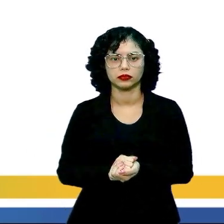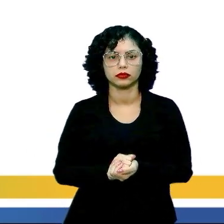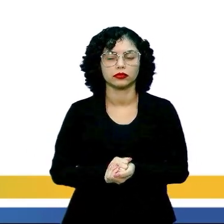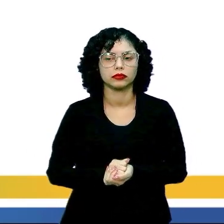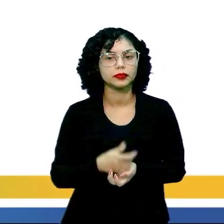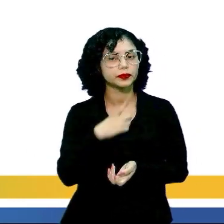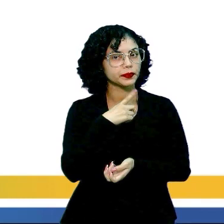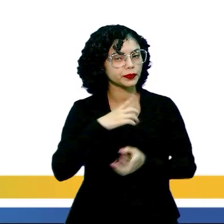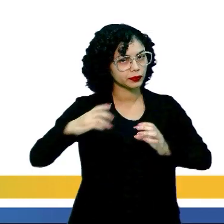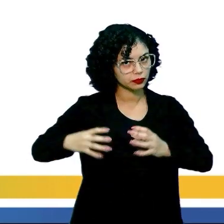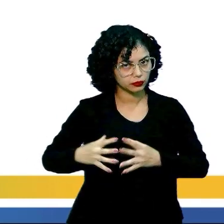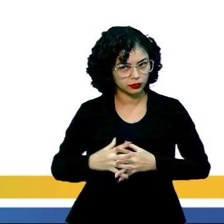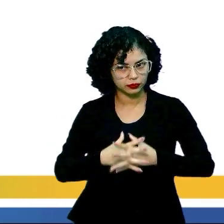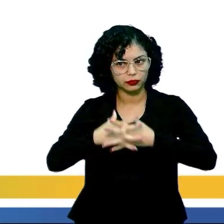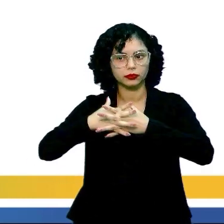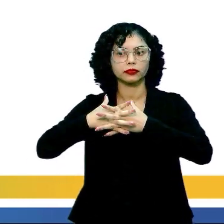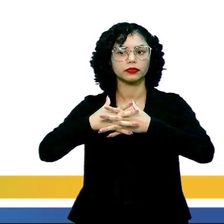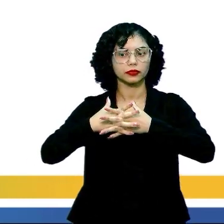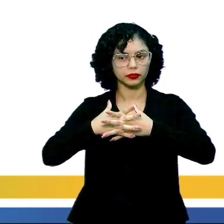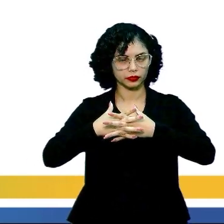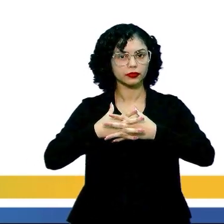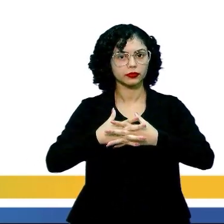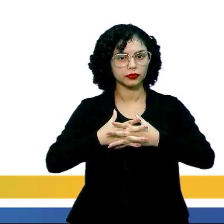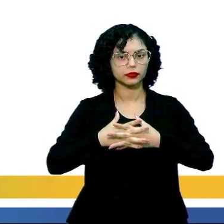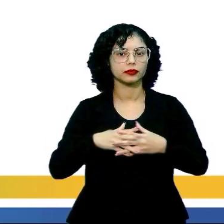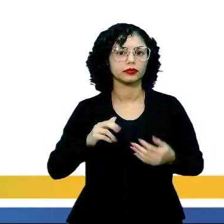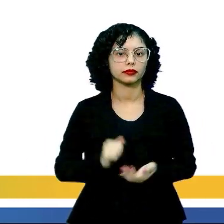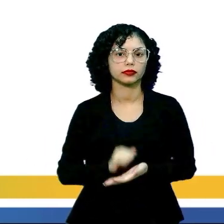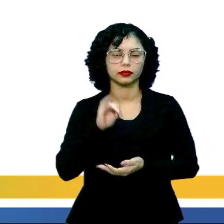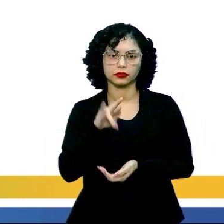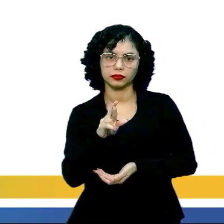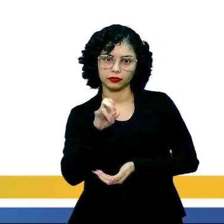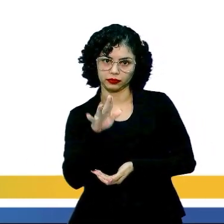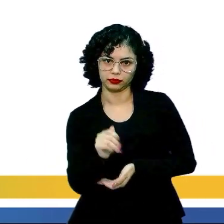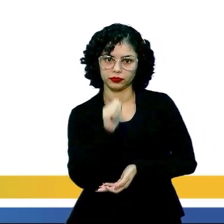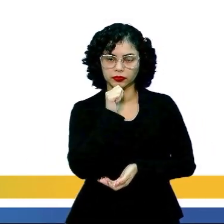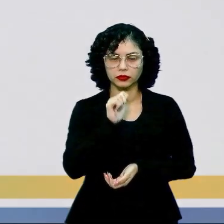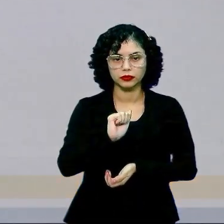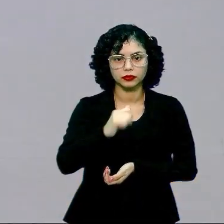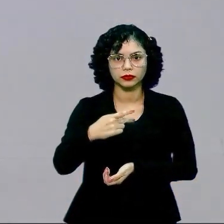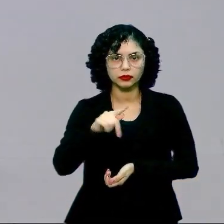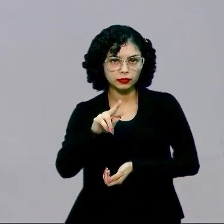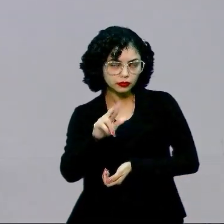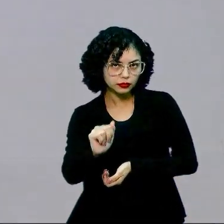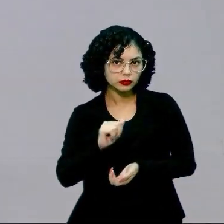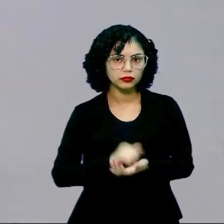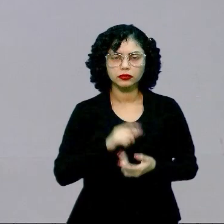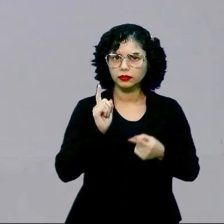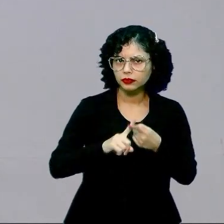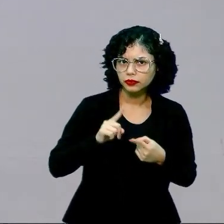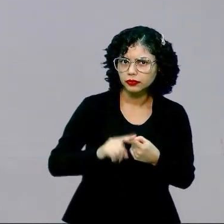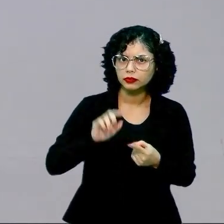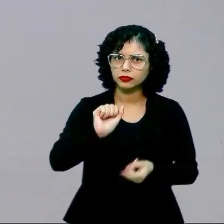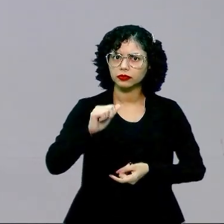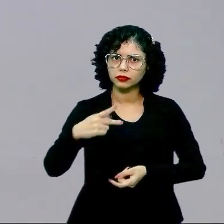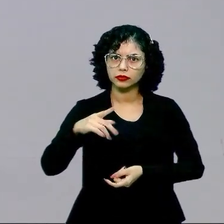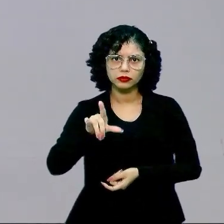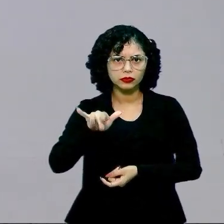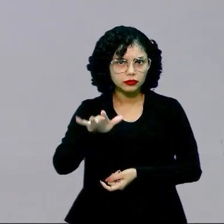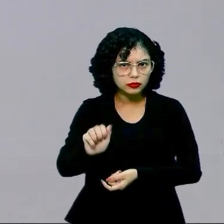está existindo uma ligação covalente intramolecular e apolar. Por que